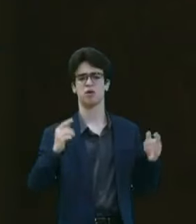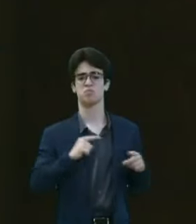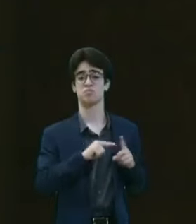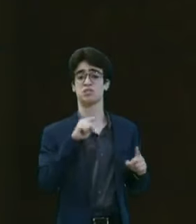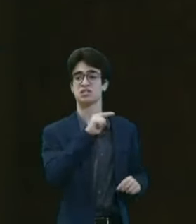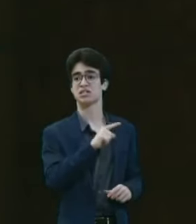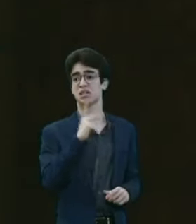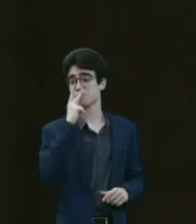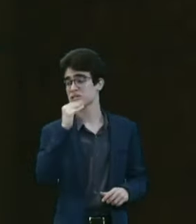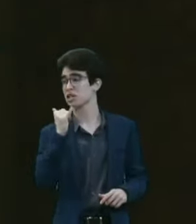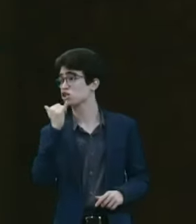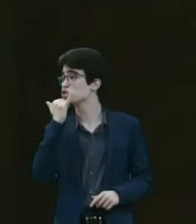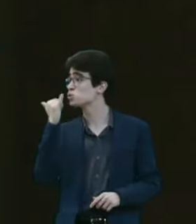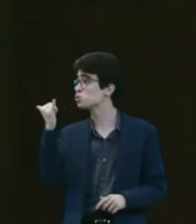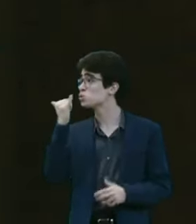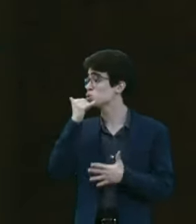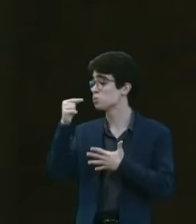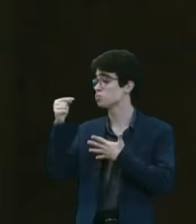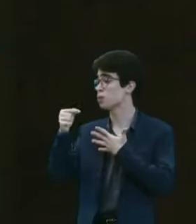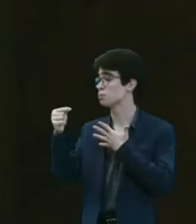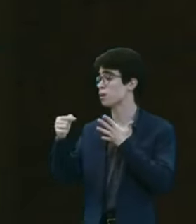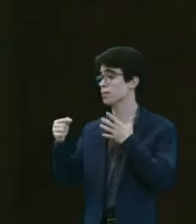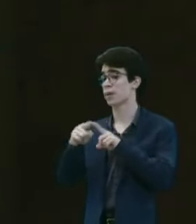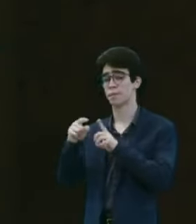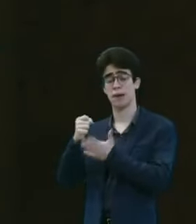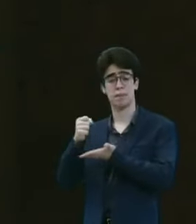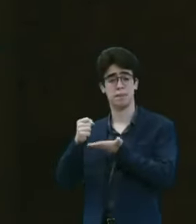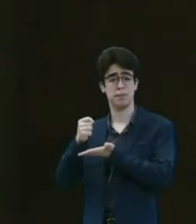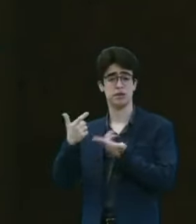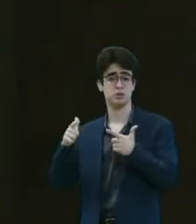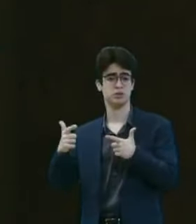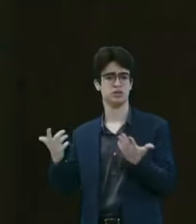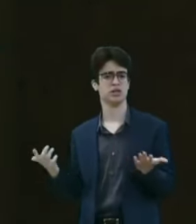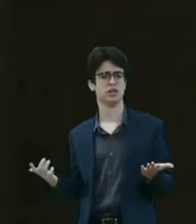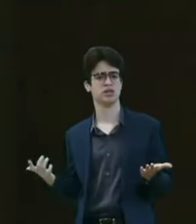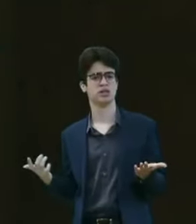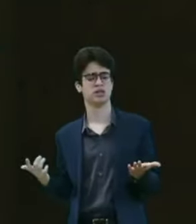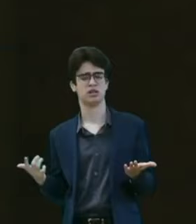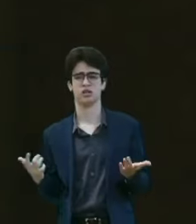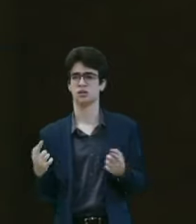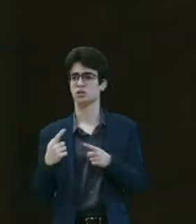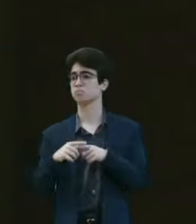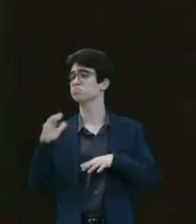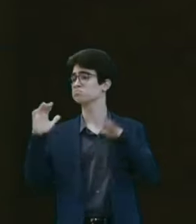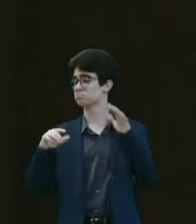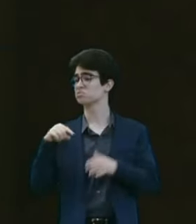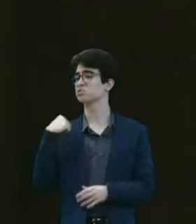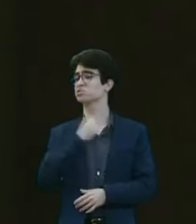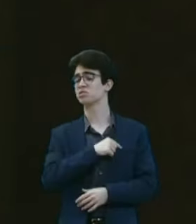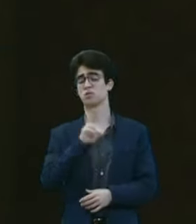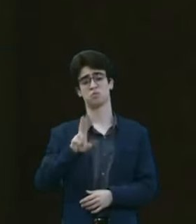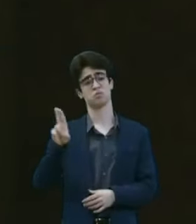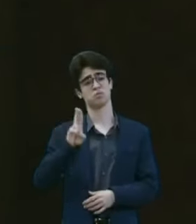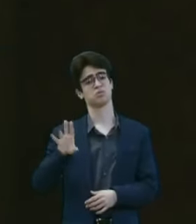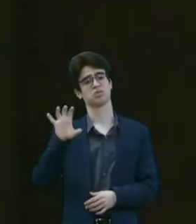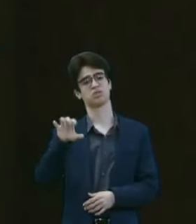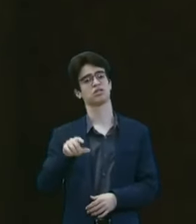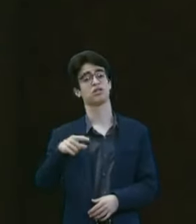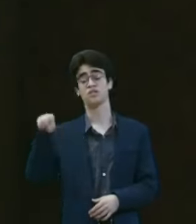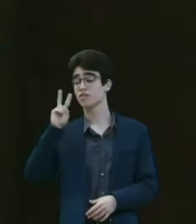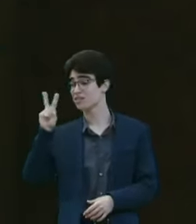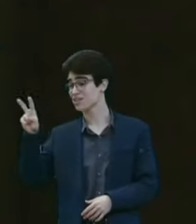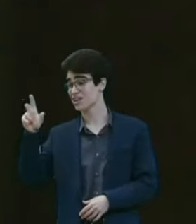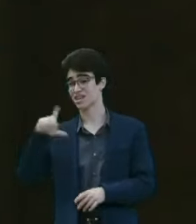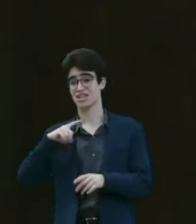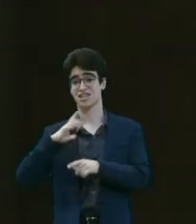criar justificativas infundadas. Sabe, a maioria de nós faz isso. Eu não sei quantos já assistiram aquele filme